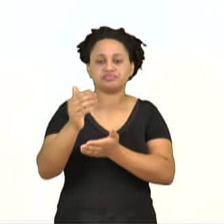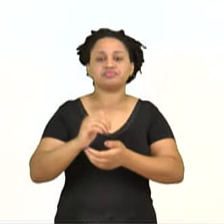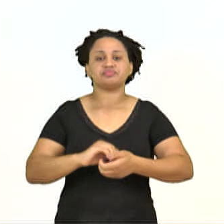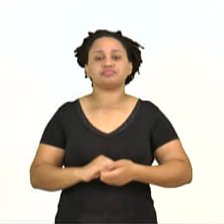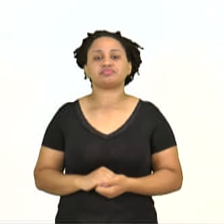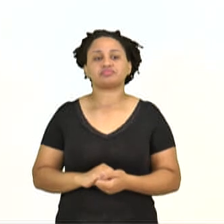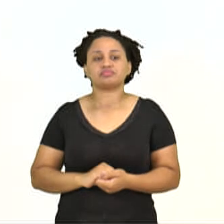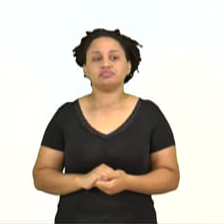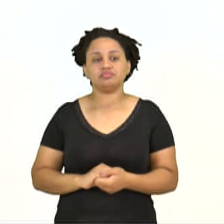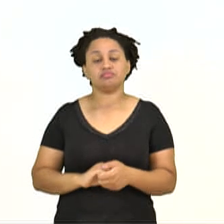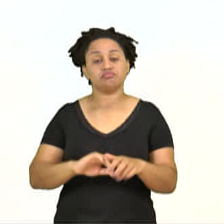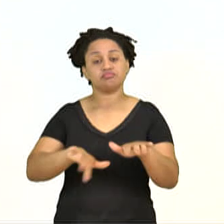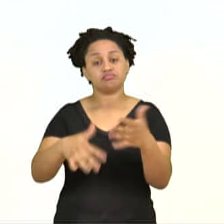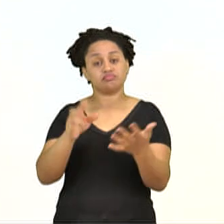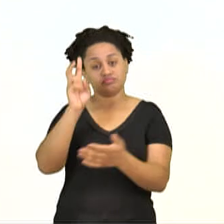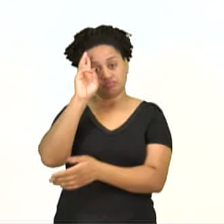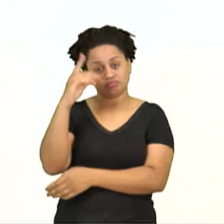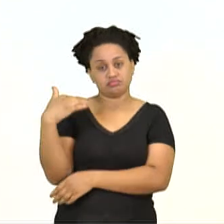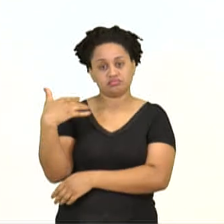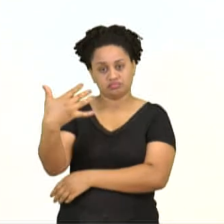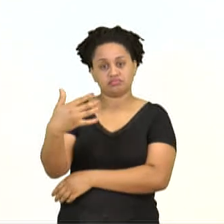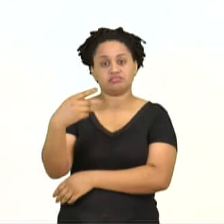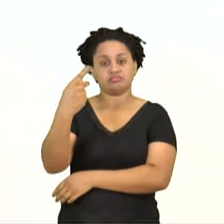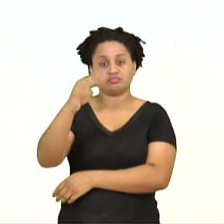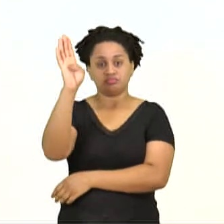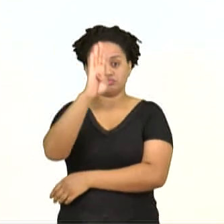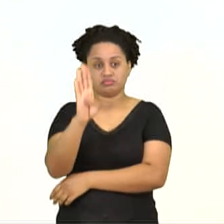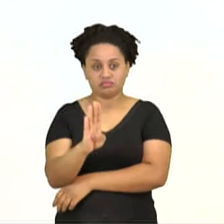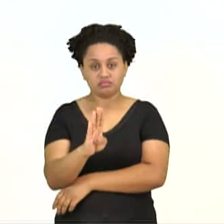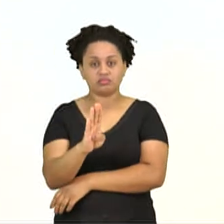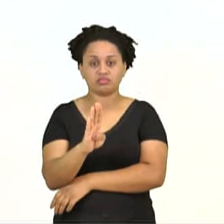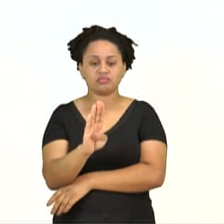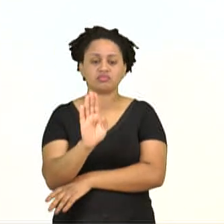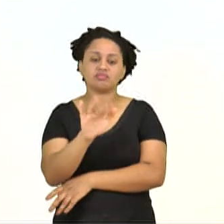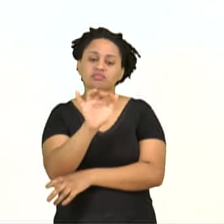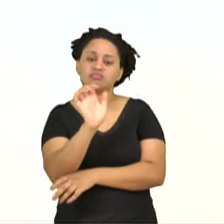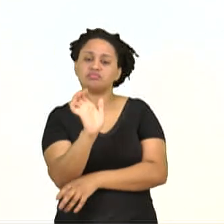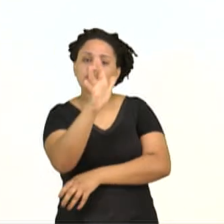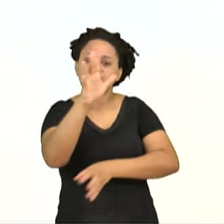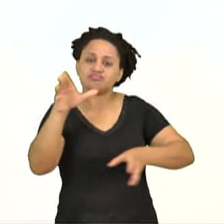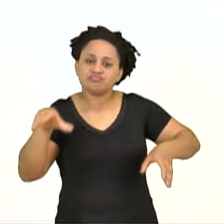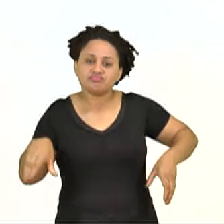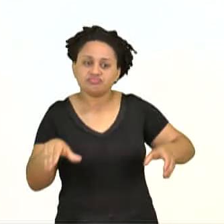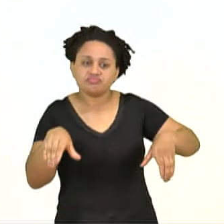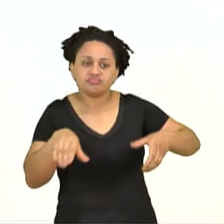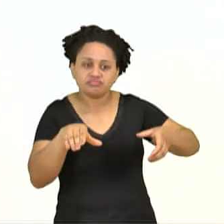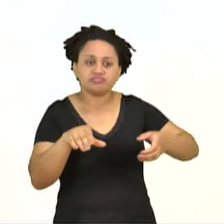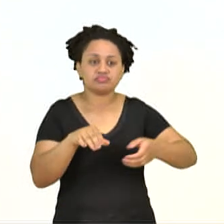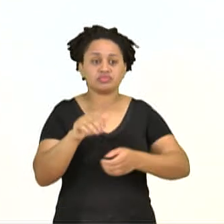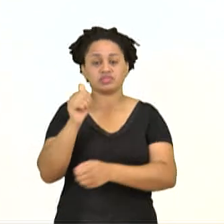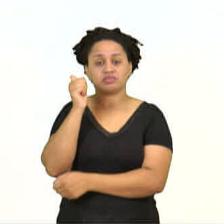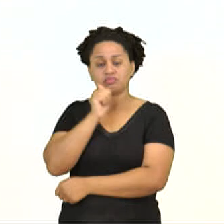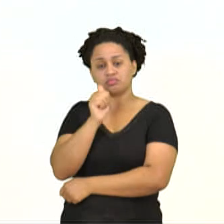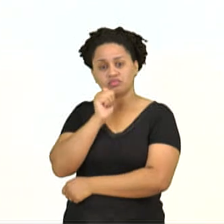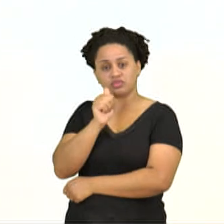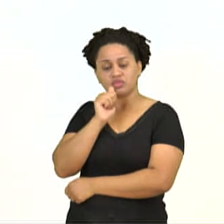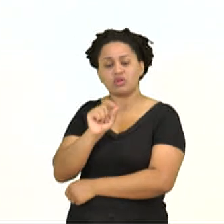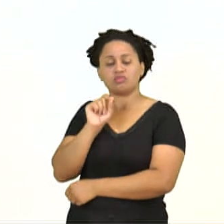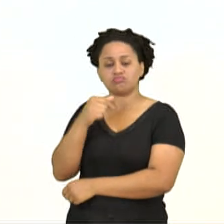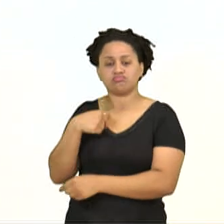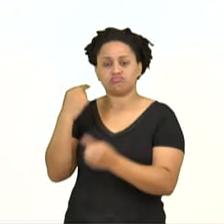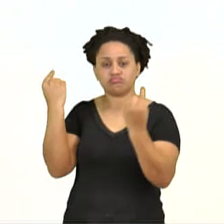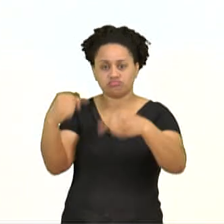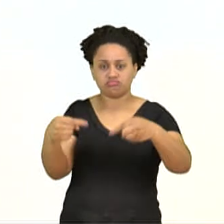Bem, a história do basquetebol no Brasil, em cadeiras de roda. As mulheres passaram a disputar